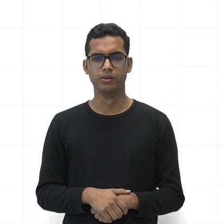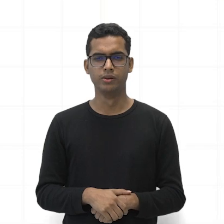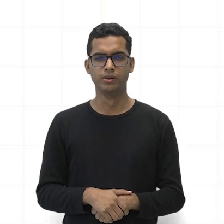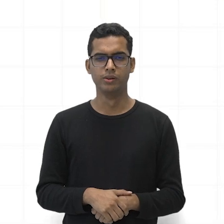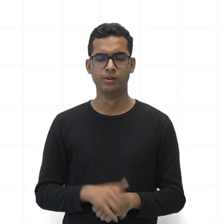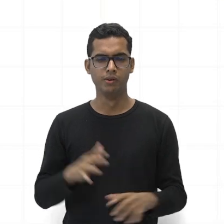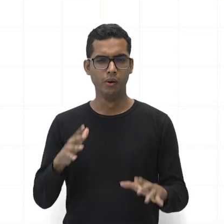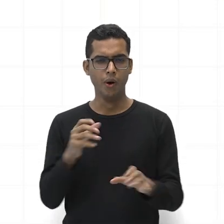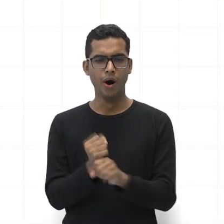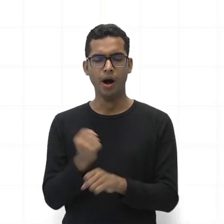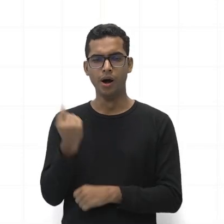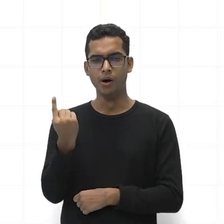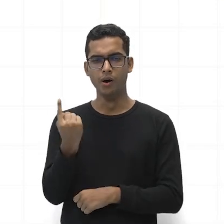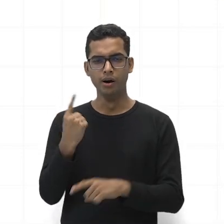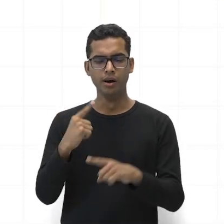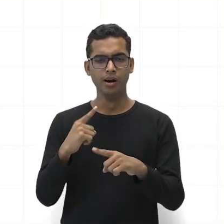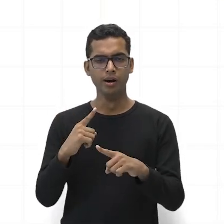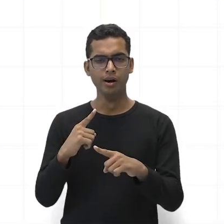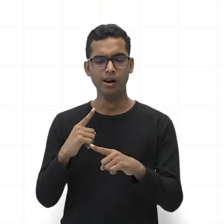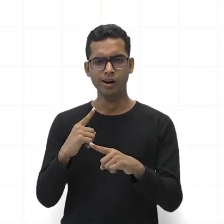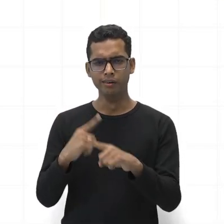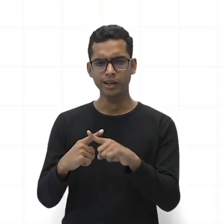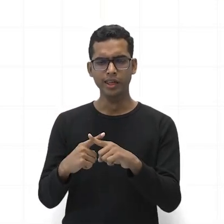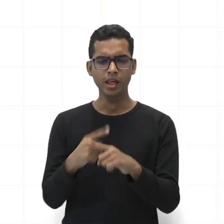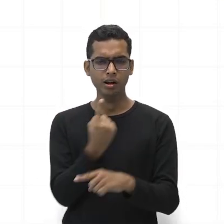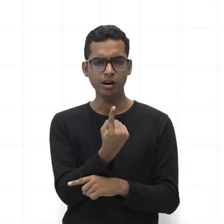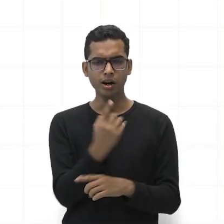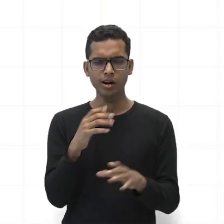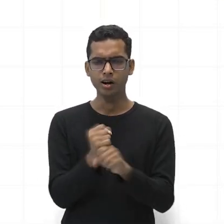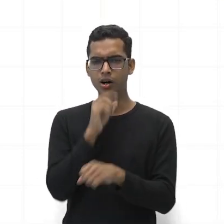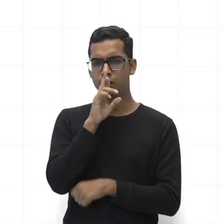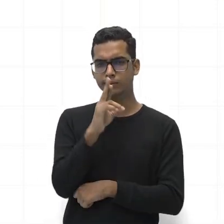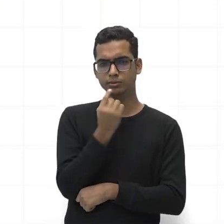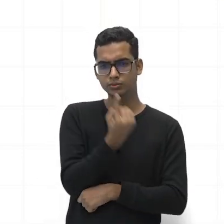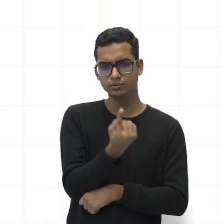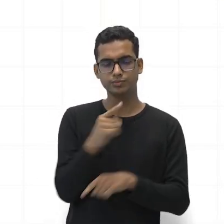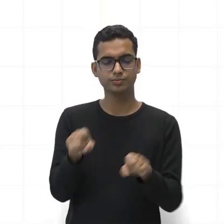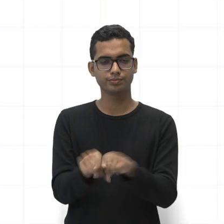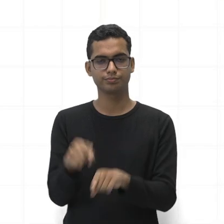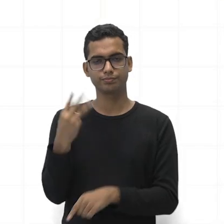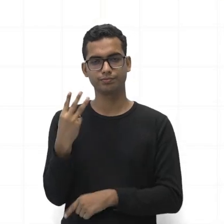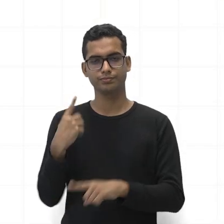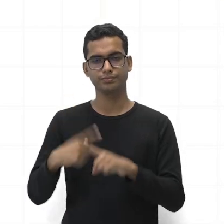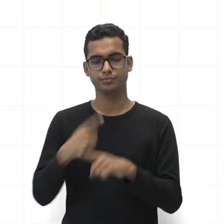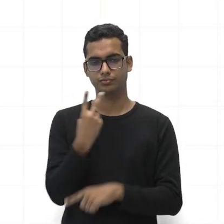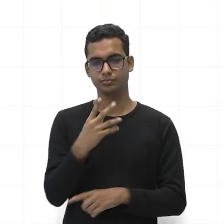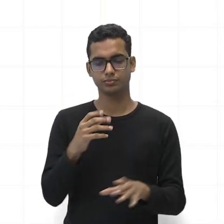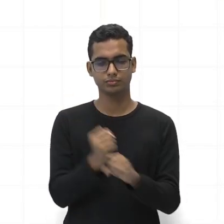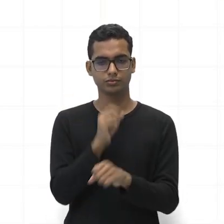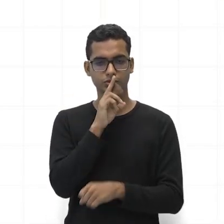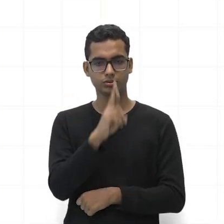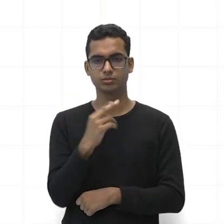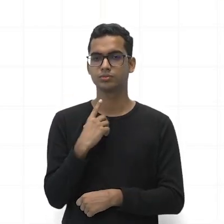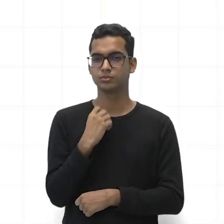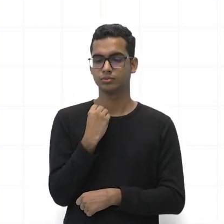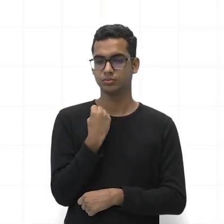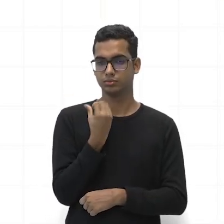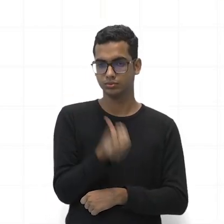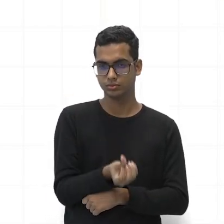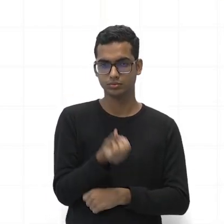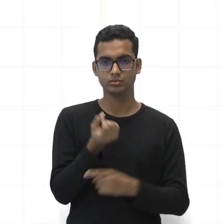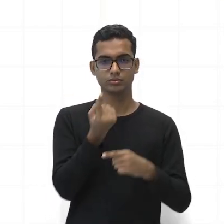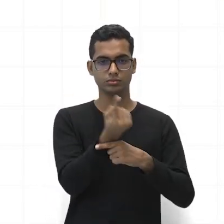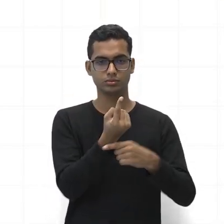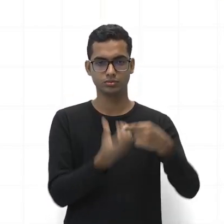e 3 vezes 2 é 6. Percebam que fazendo aqui o cálculo, né, matematicamente, né,